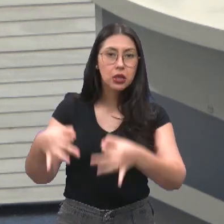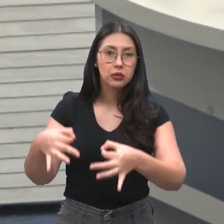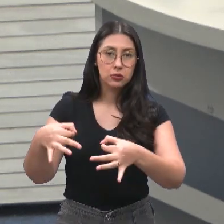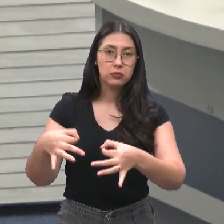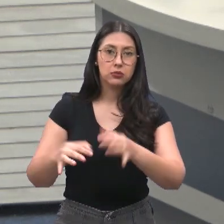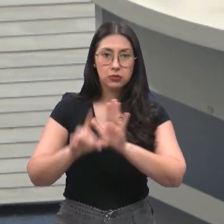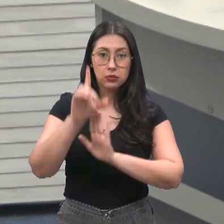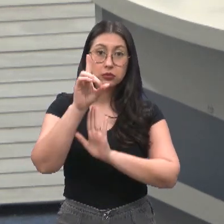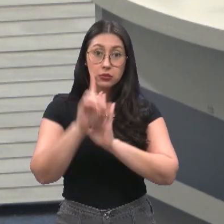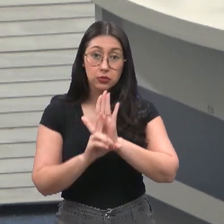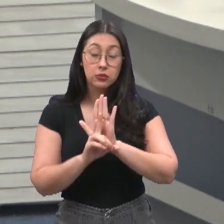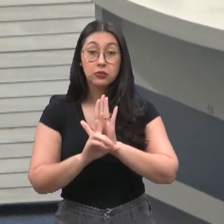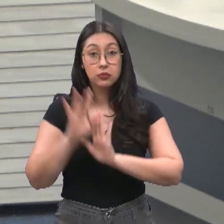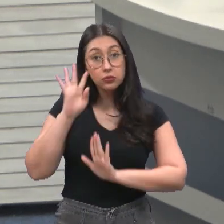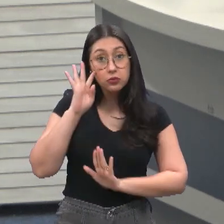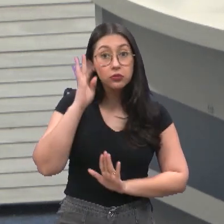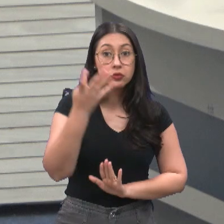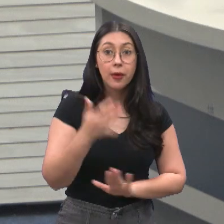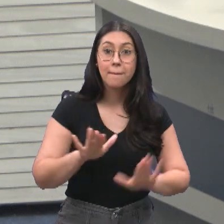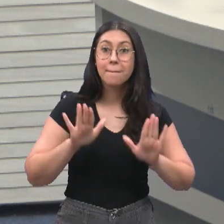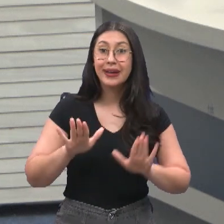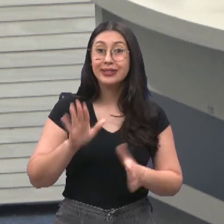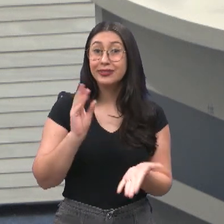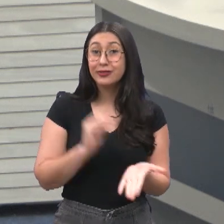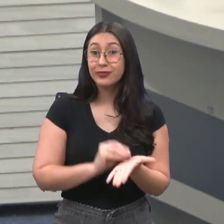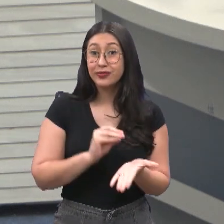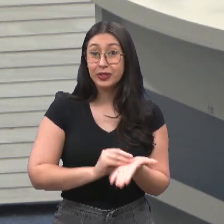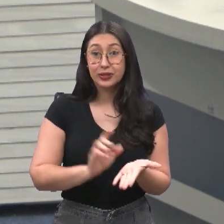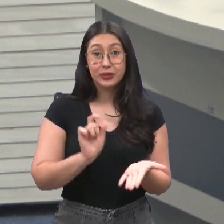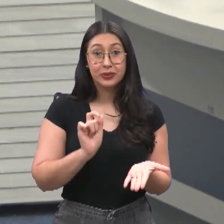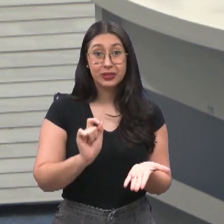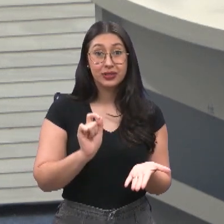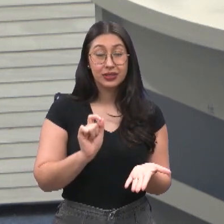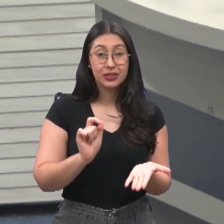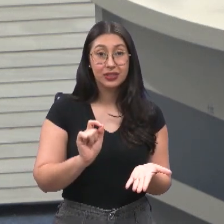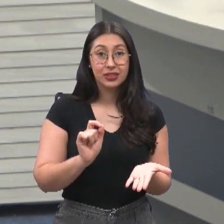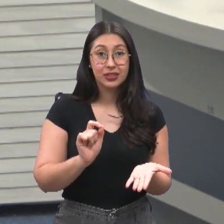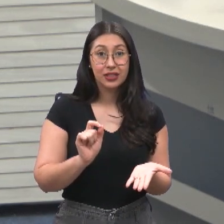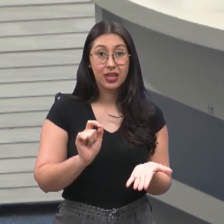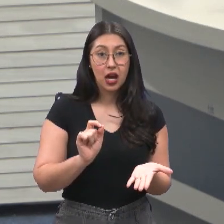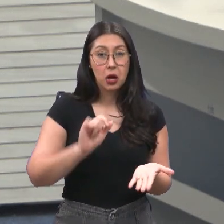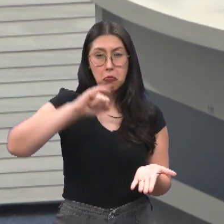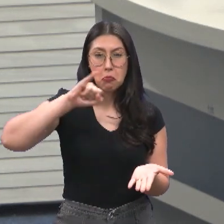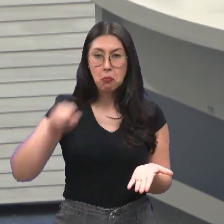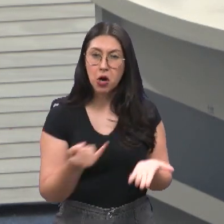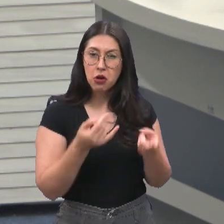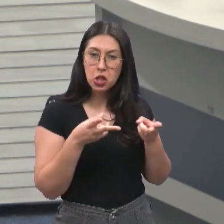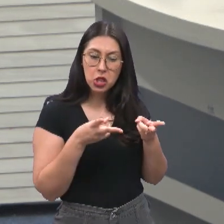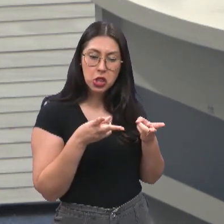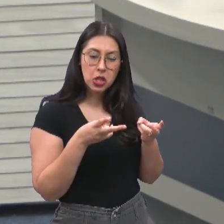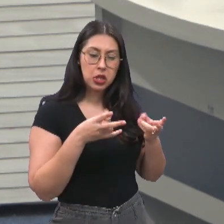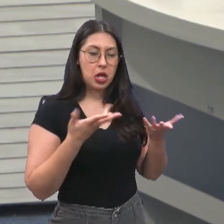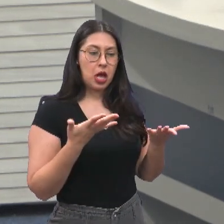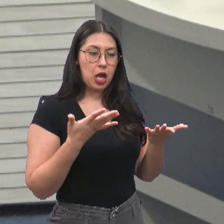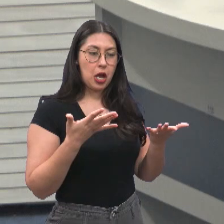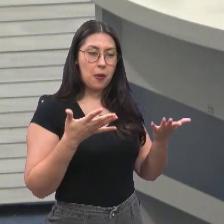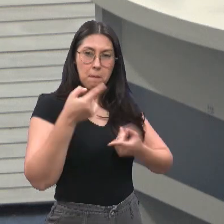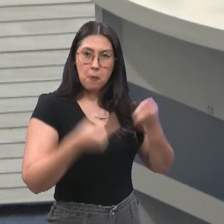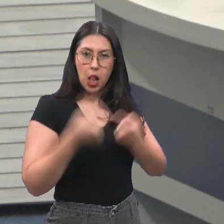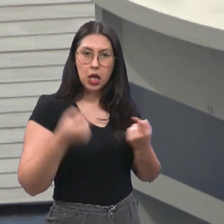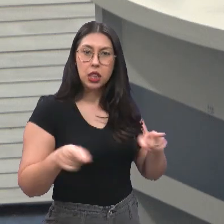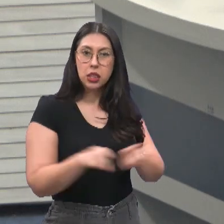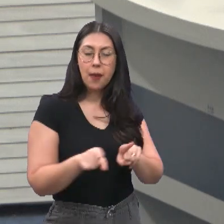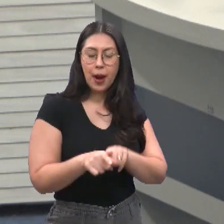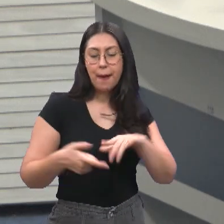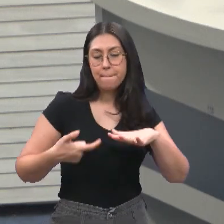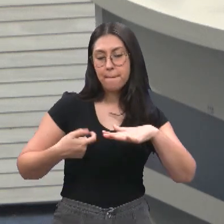procurar soluções. O que não é legítima é a exploração política e o uso de fake news por